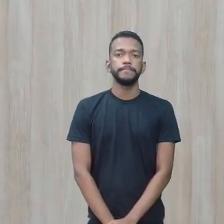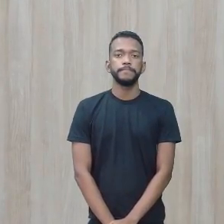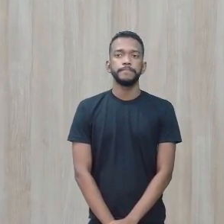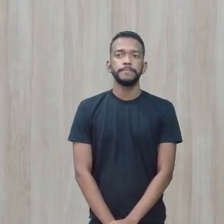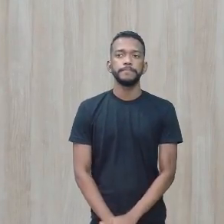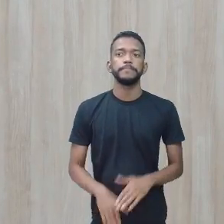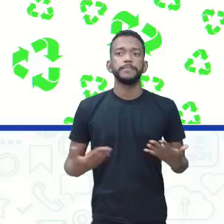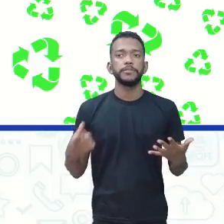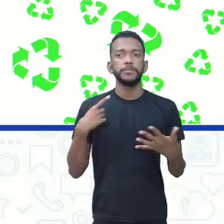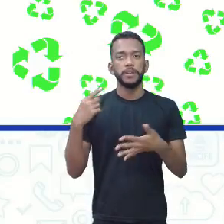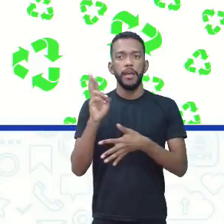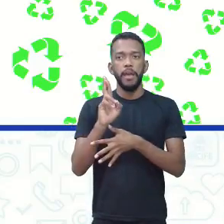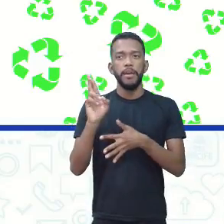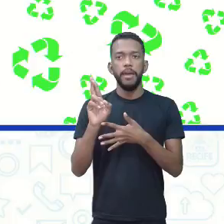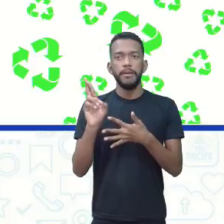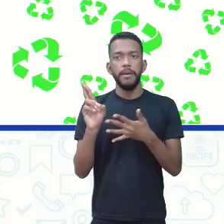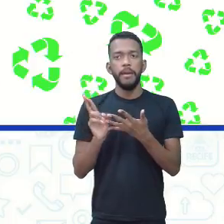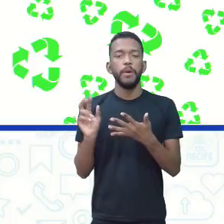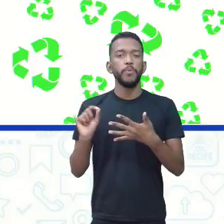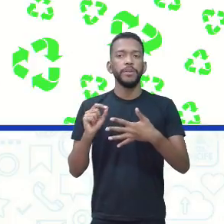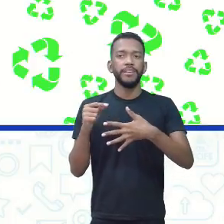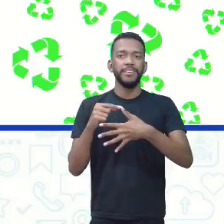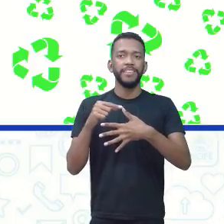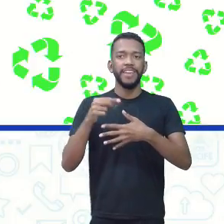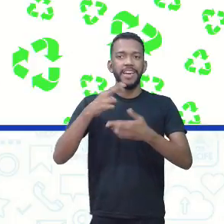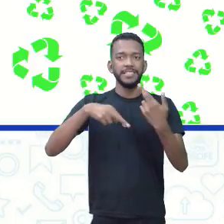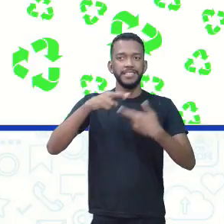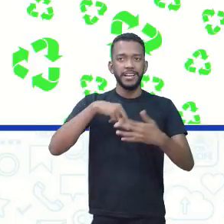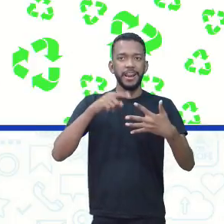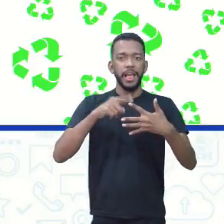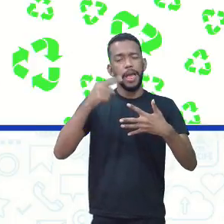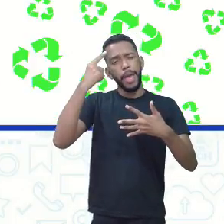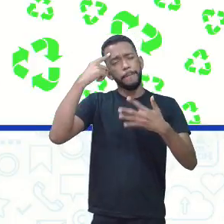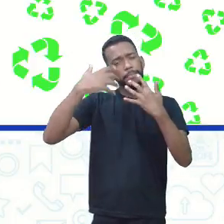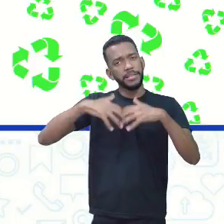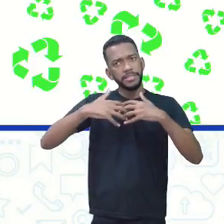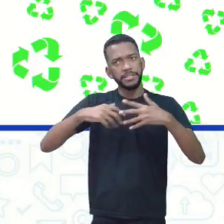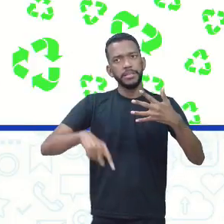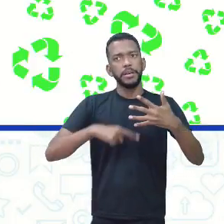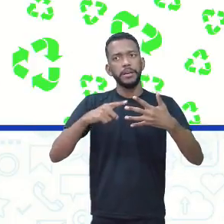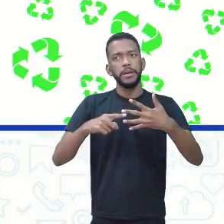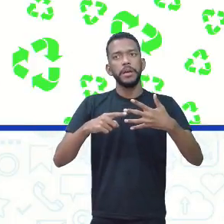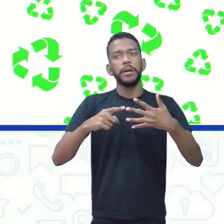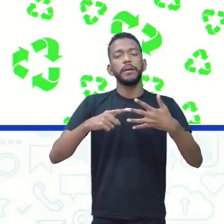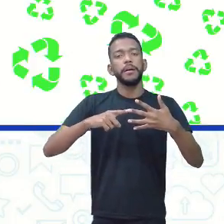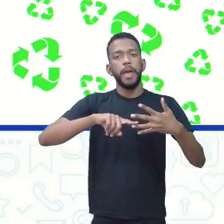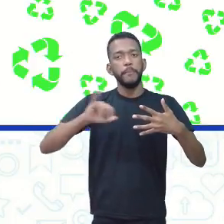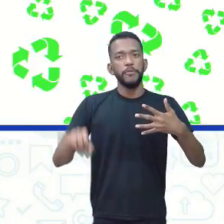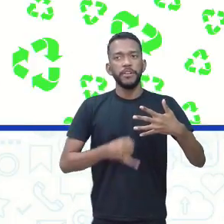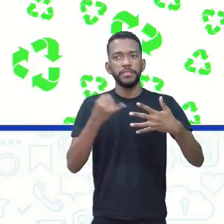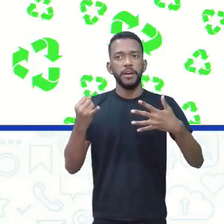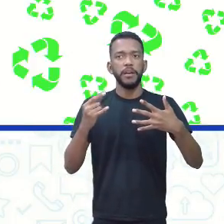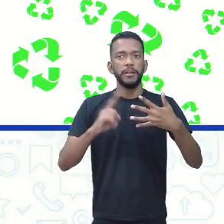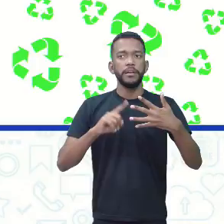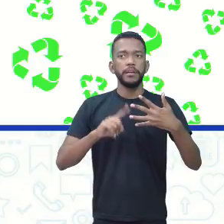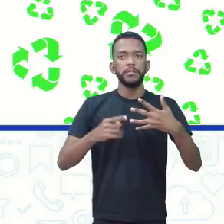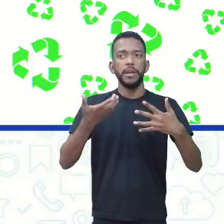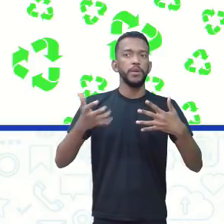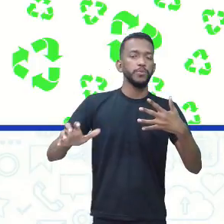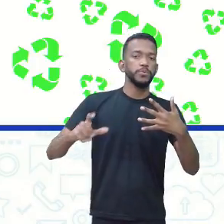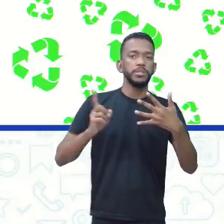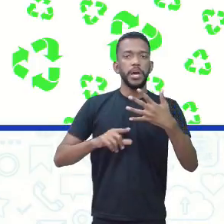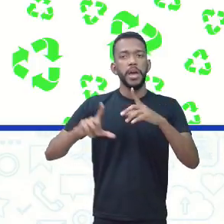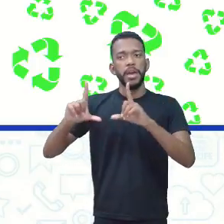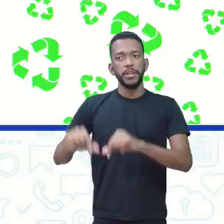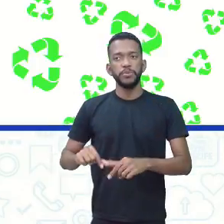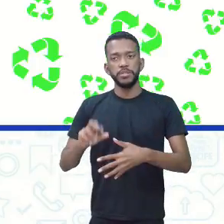os 5 R's, né? Que é o reciclar, repensar, certo? Reaproveitar,